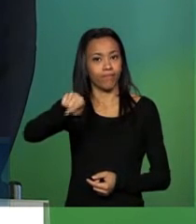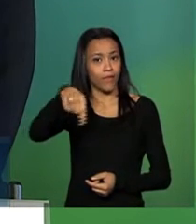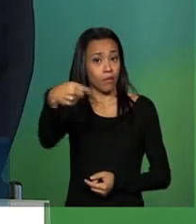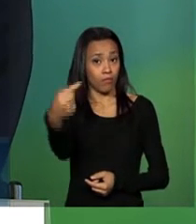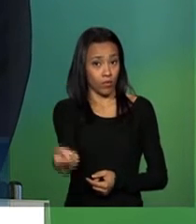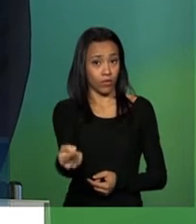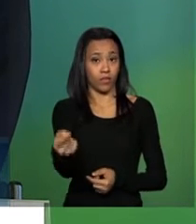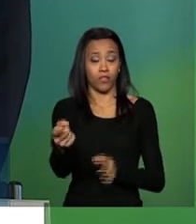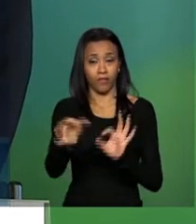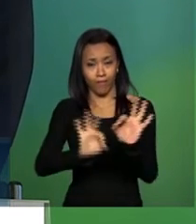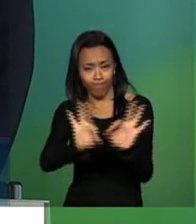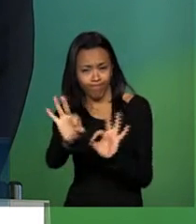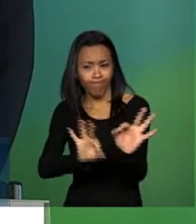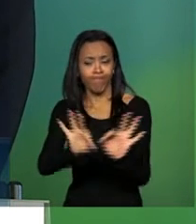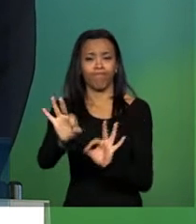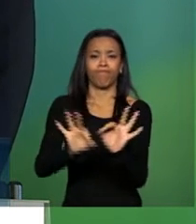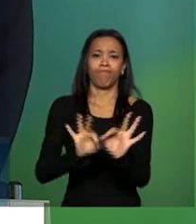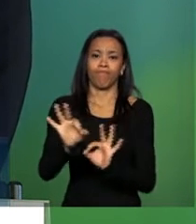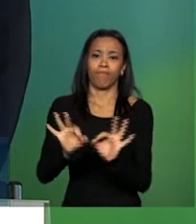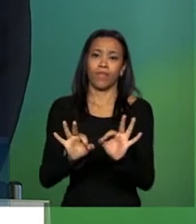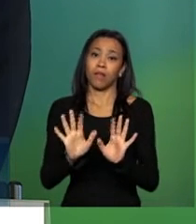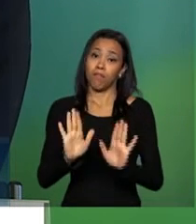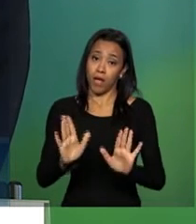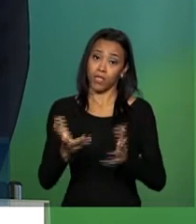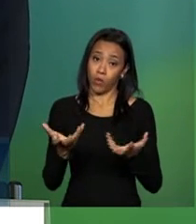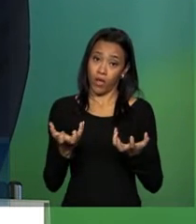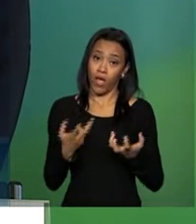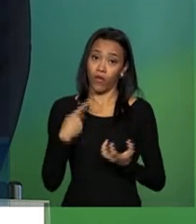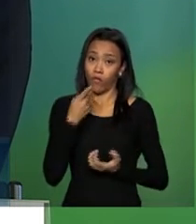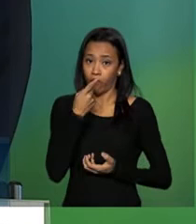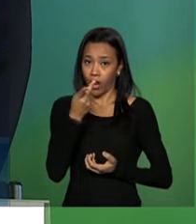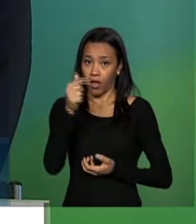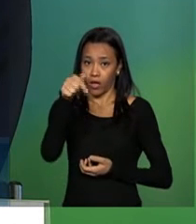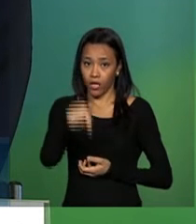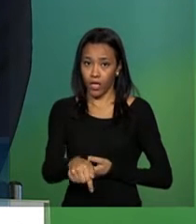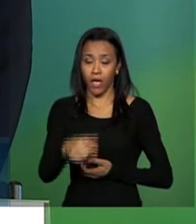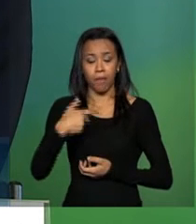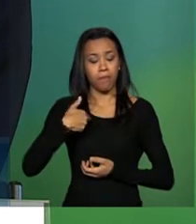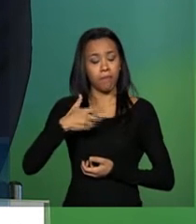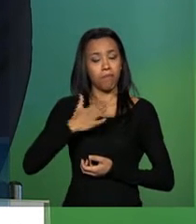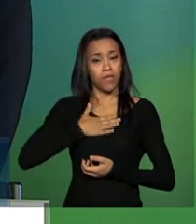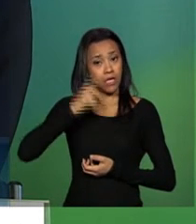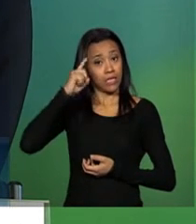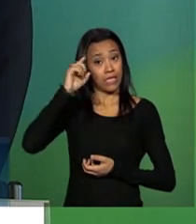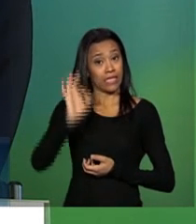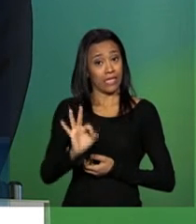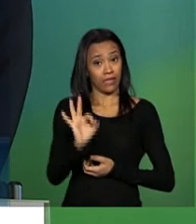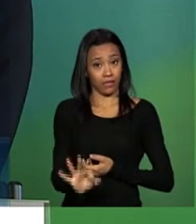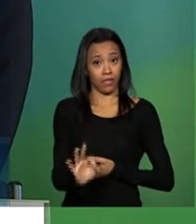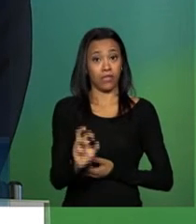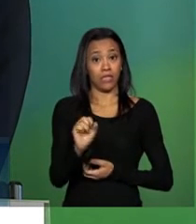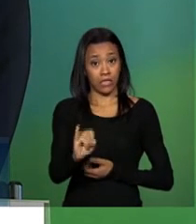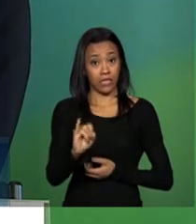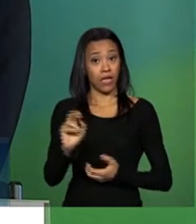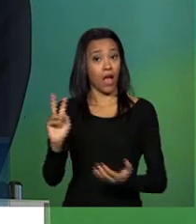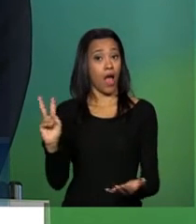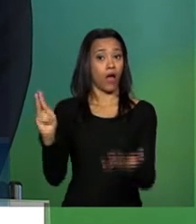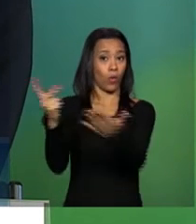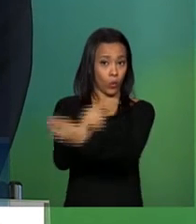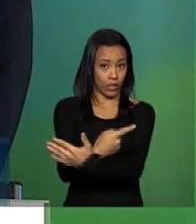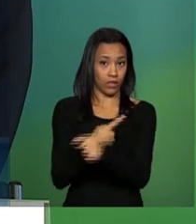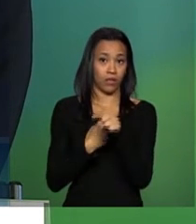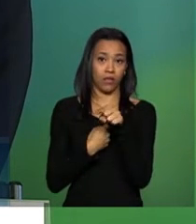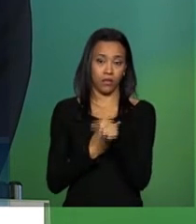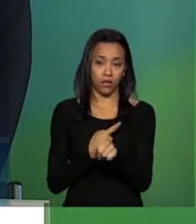definir. Mas eu quero expressar a minha convicção de que, se isso acontecer, não se constituirá